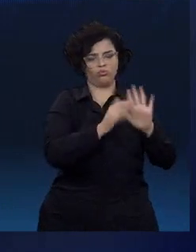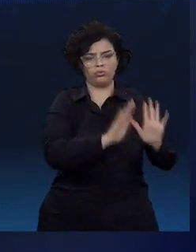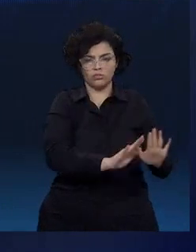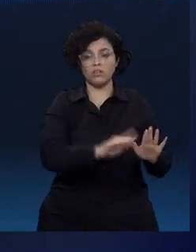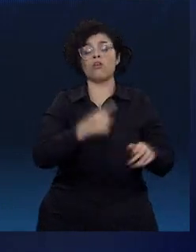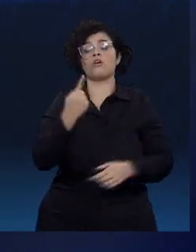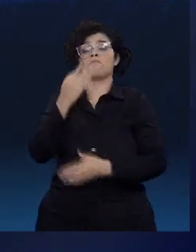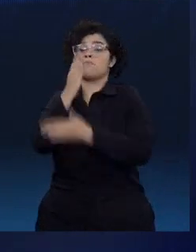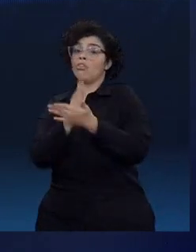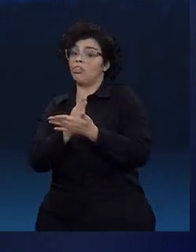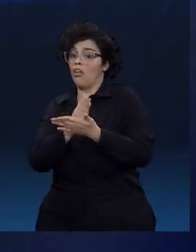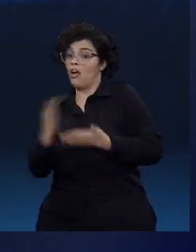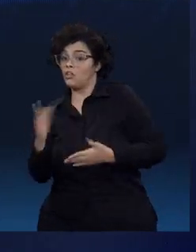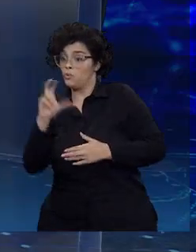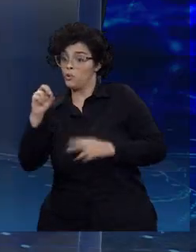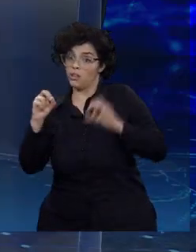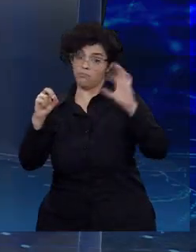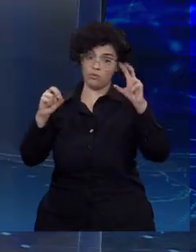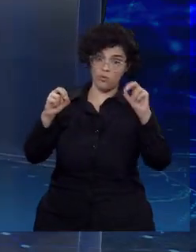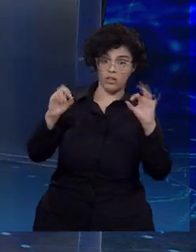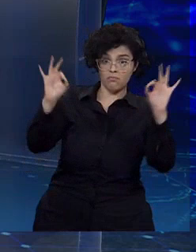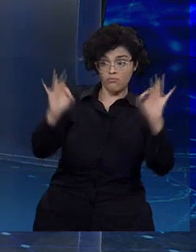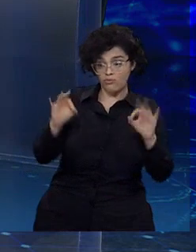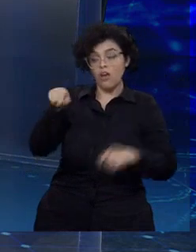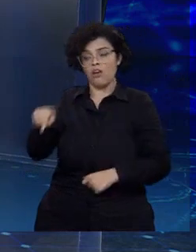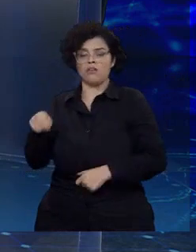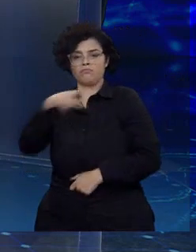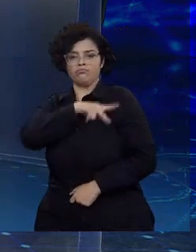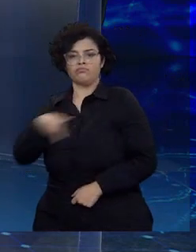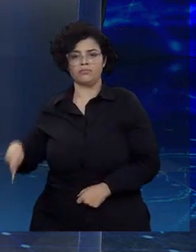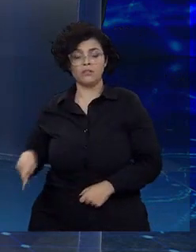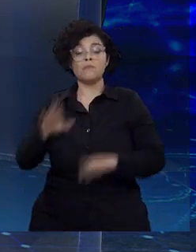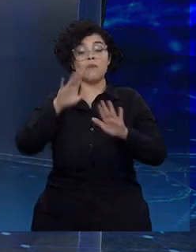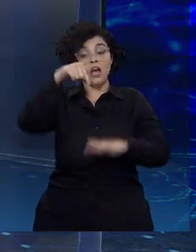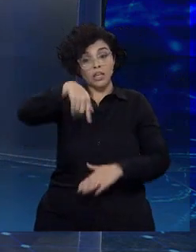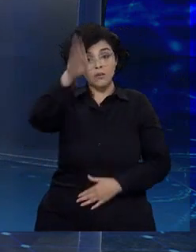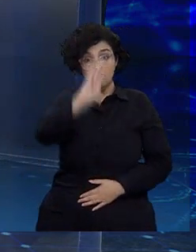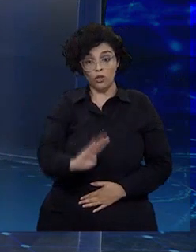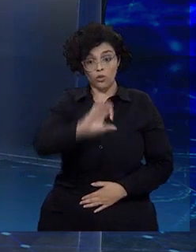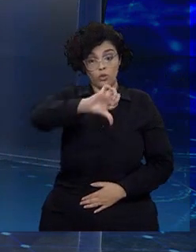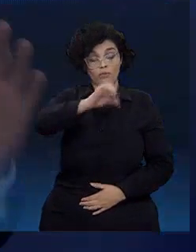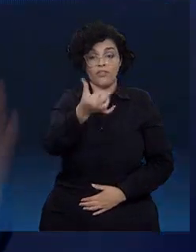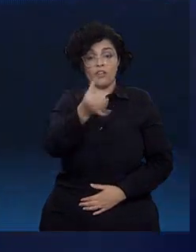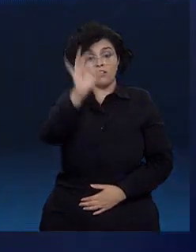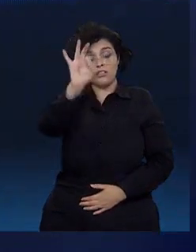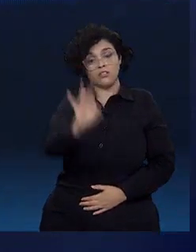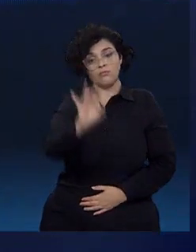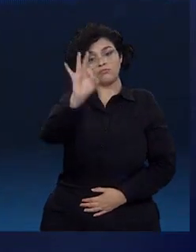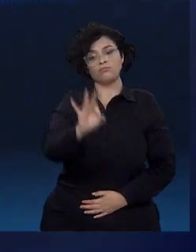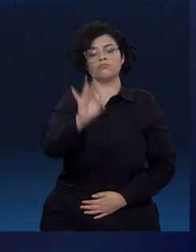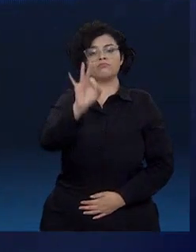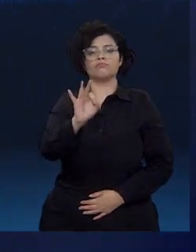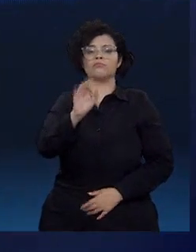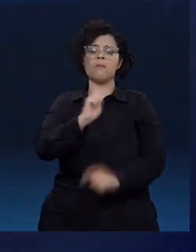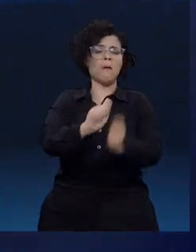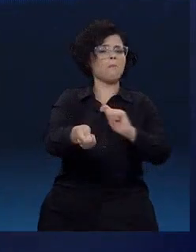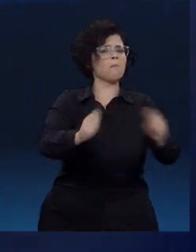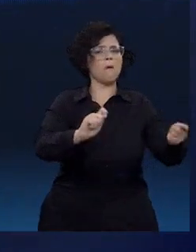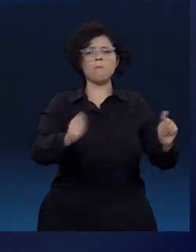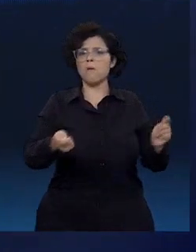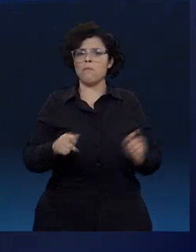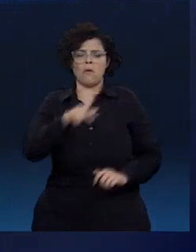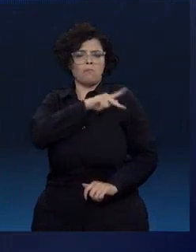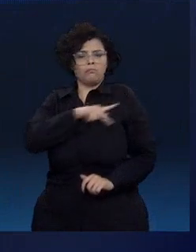comandado pelo presidente aqui no Brasil 96% do dinheiro vai direto para o seu destino sem a mão do presidente